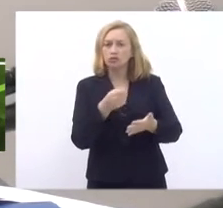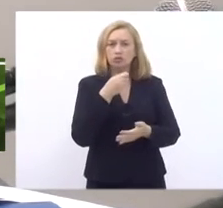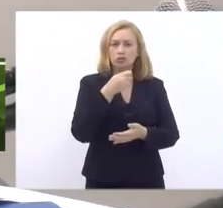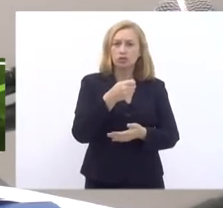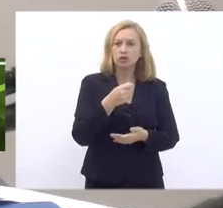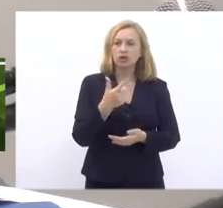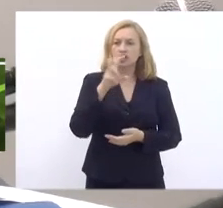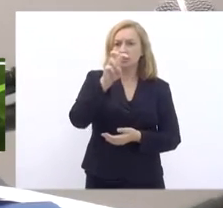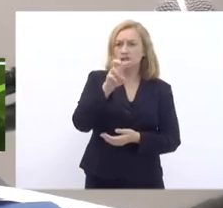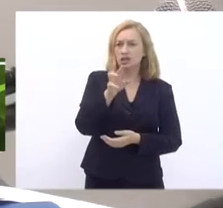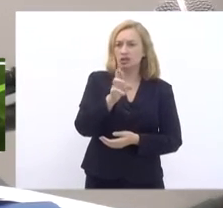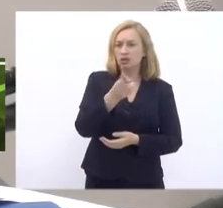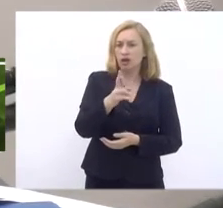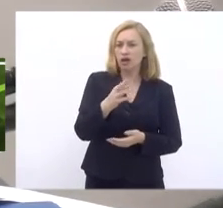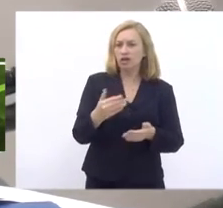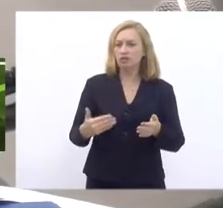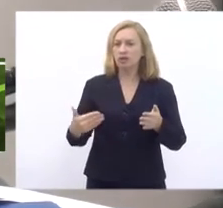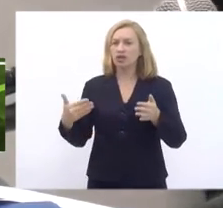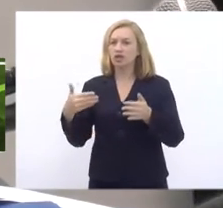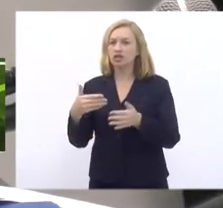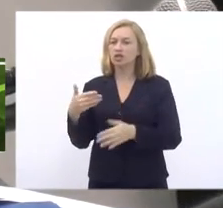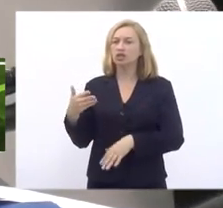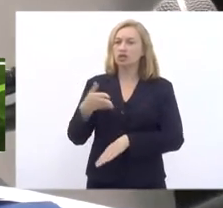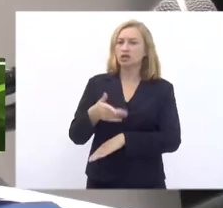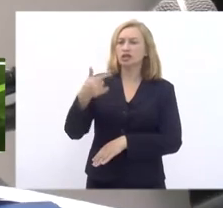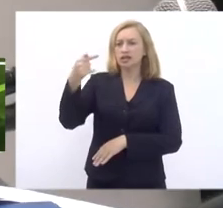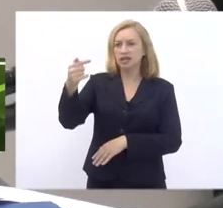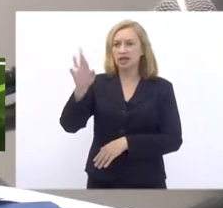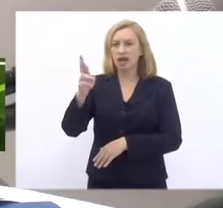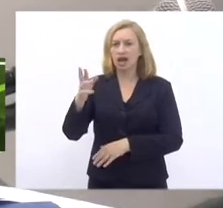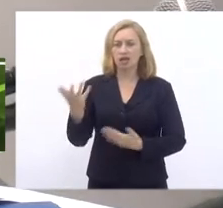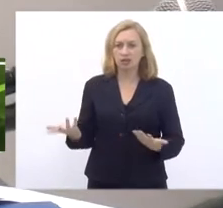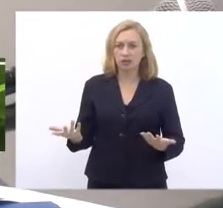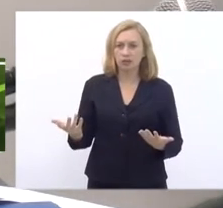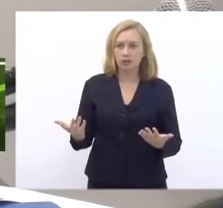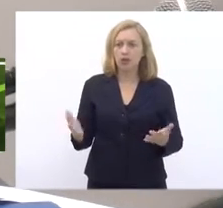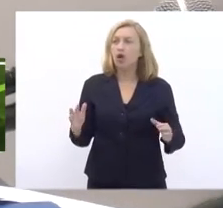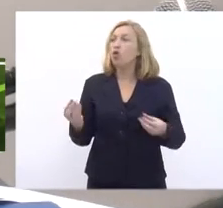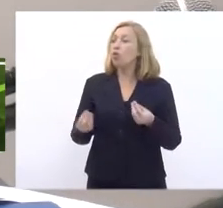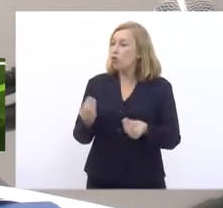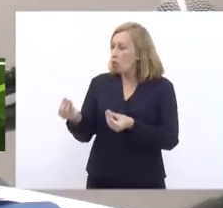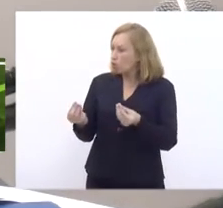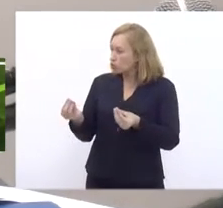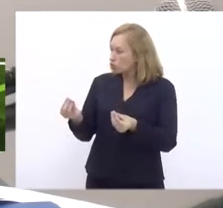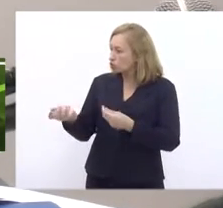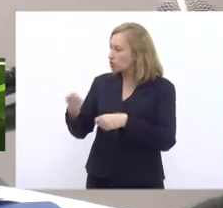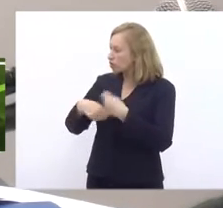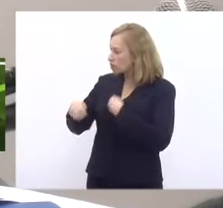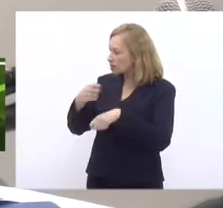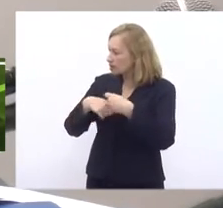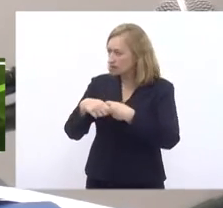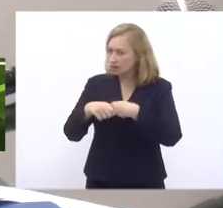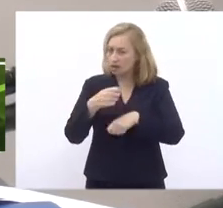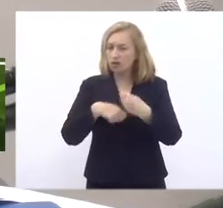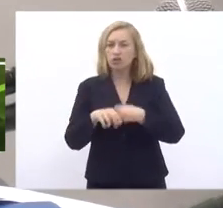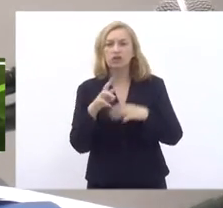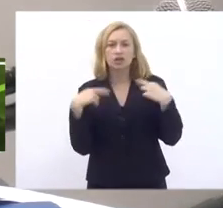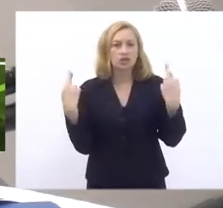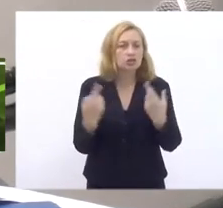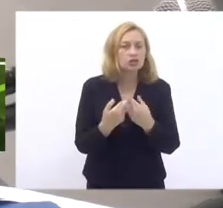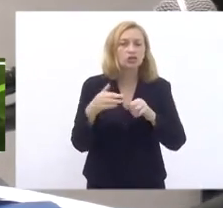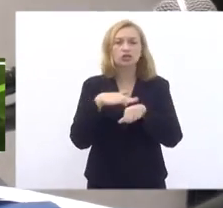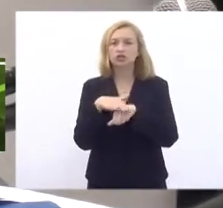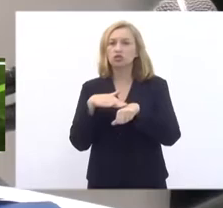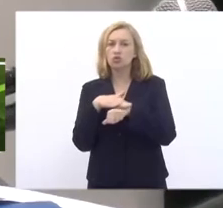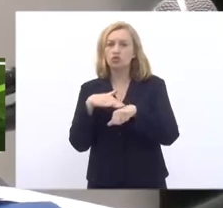atual de R$ 5,00 para R$ 7,00. Então, queria saber exatamente em que pé estão as coisas, do ponto de vista das reuniões, das